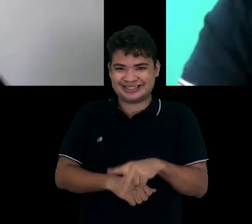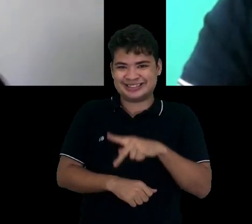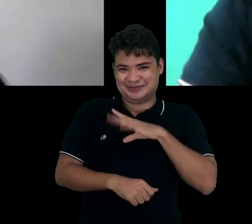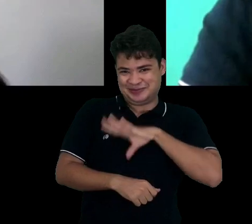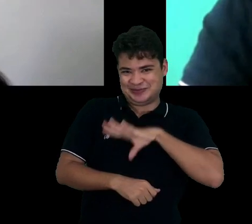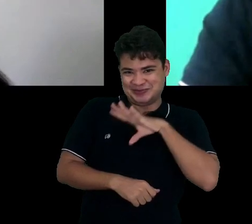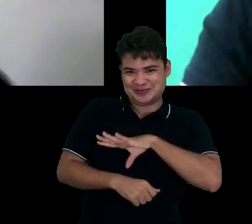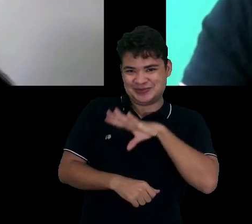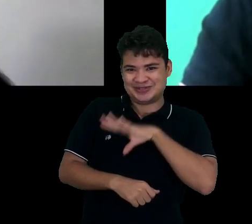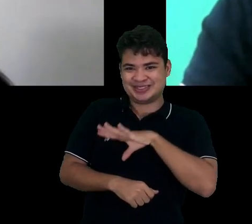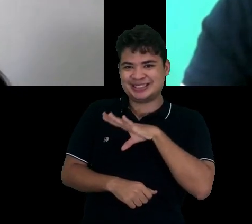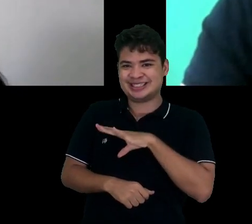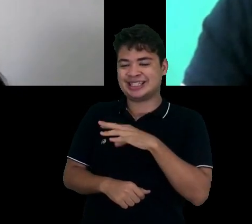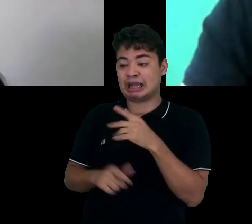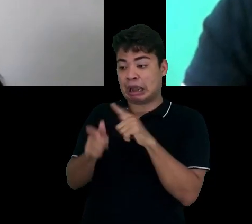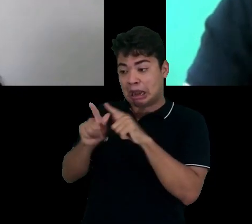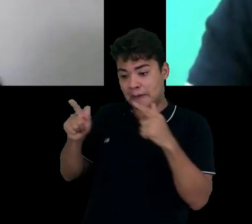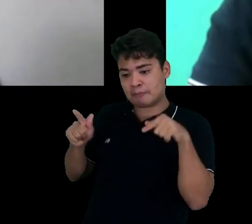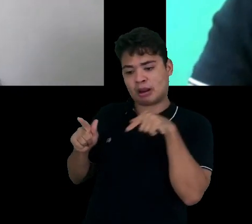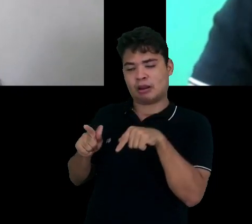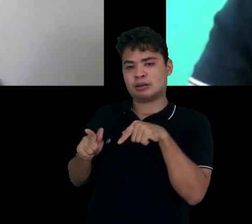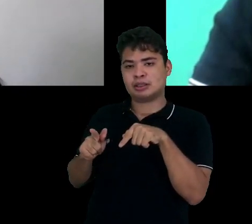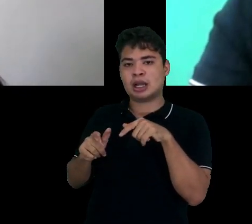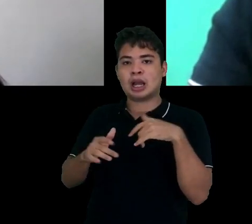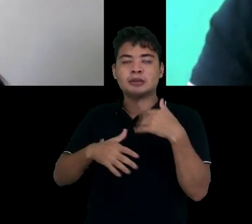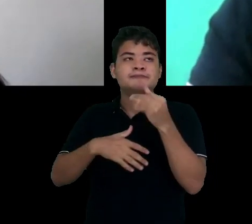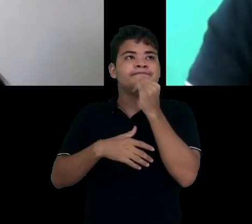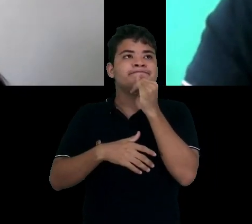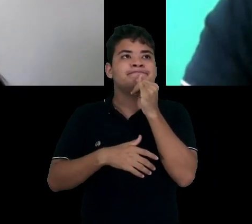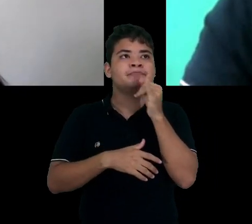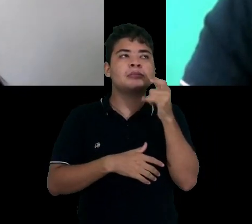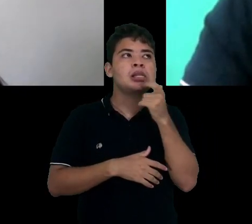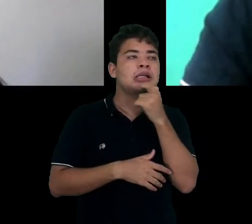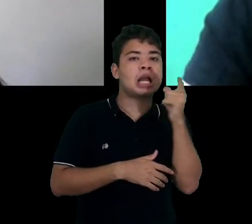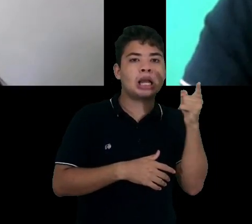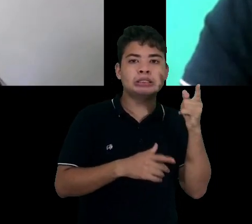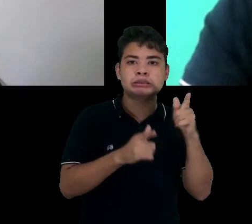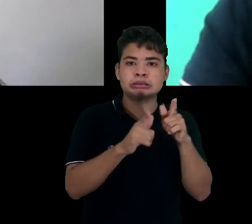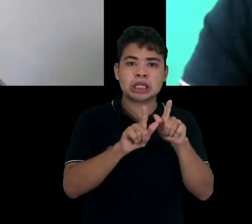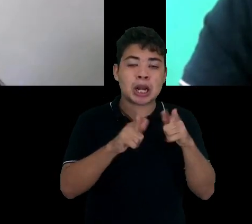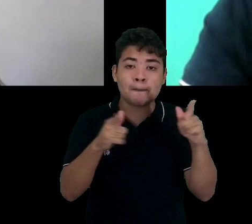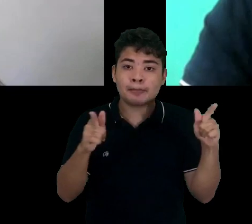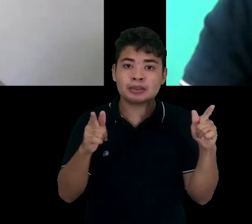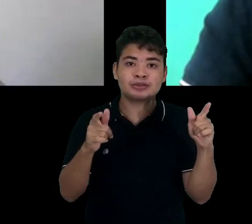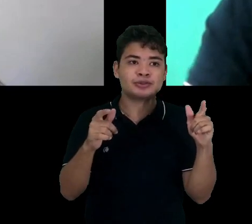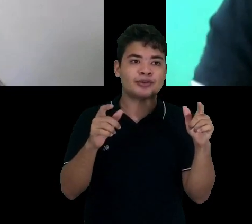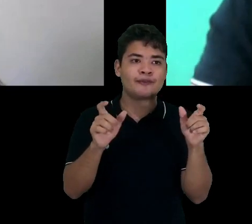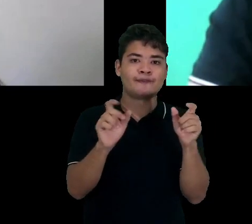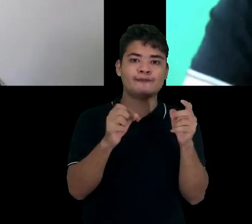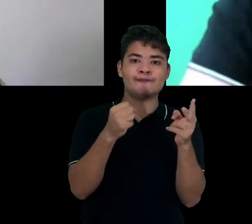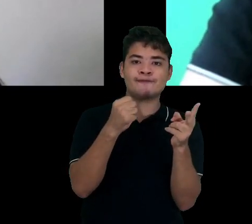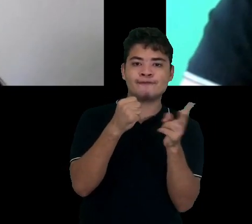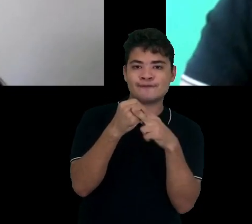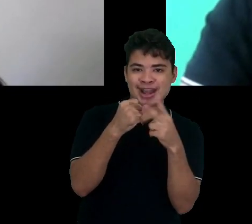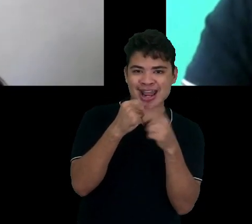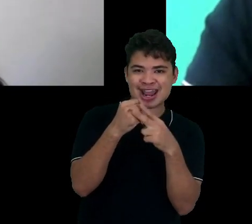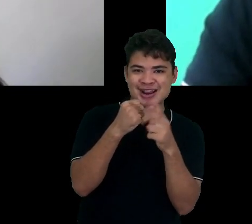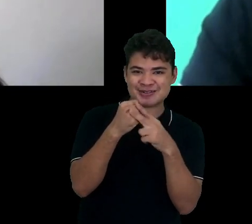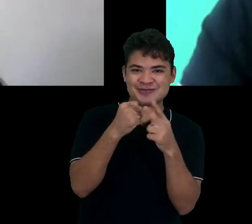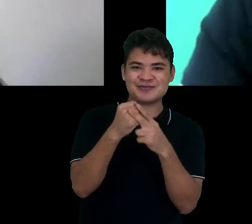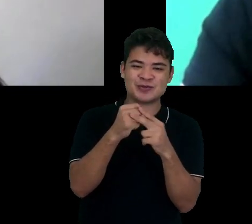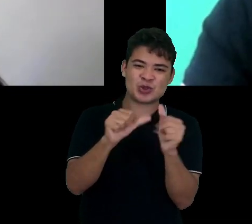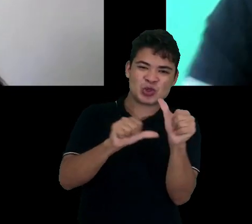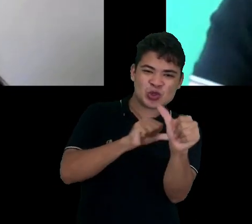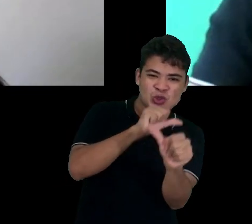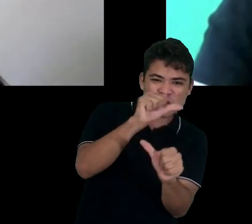do português. Então, quando nós vamos para a gramática do inglês, por exemplo, que os verbos não têm uma conjugação